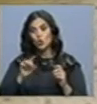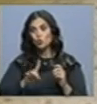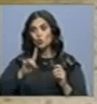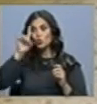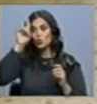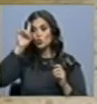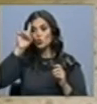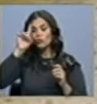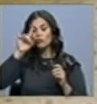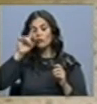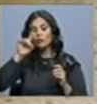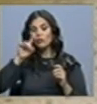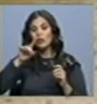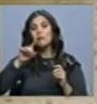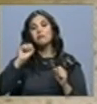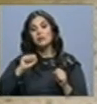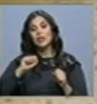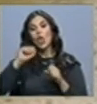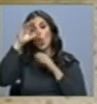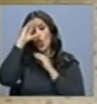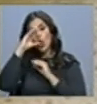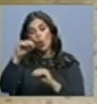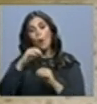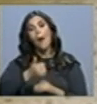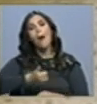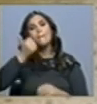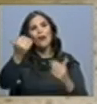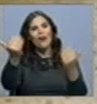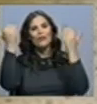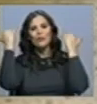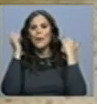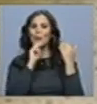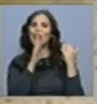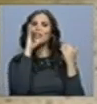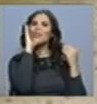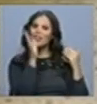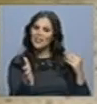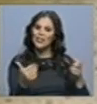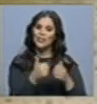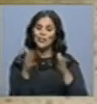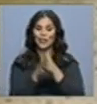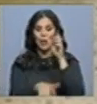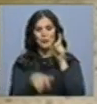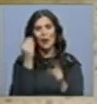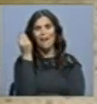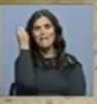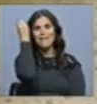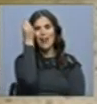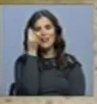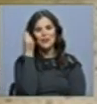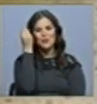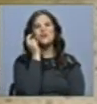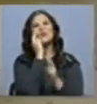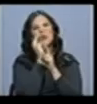está o instrumento que eu estava a referir. E, portanto, esta é a melhor notícia que poderia ser dada a todos aqueles que sonham com uma